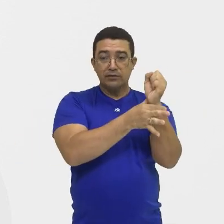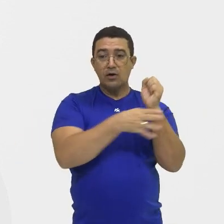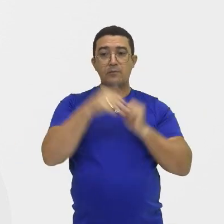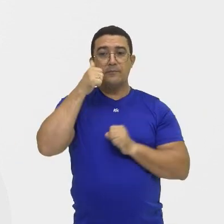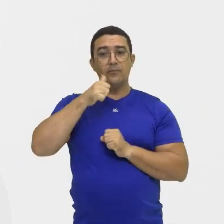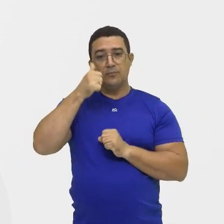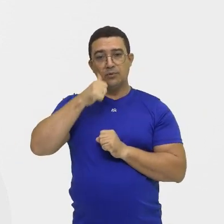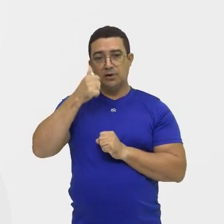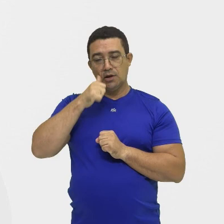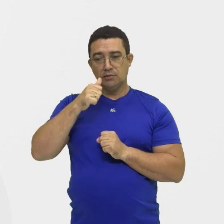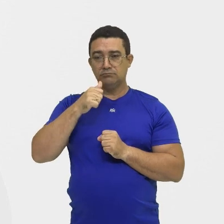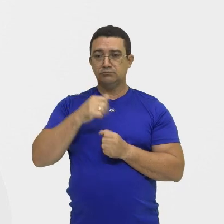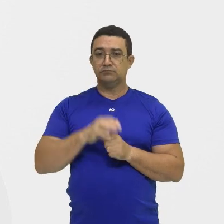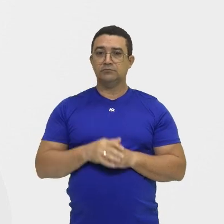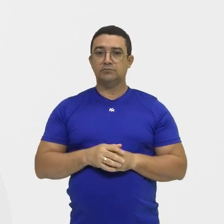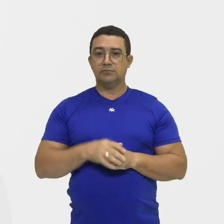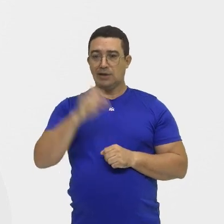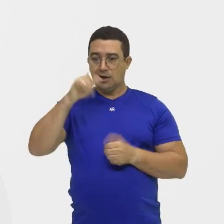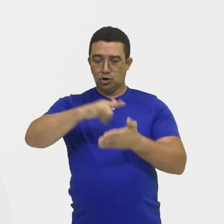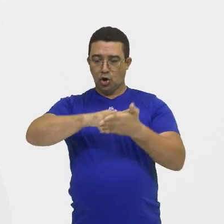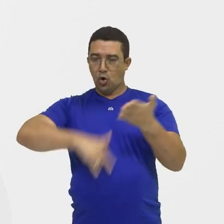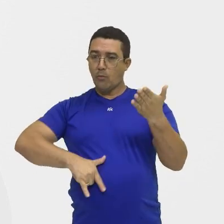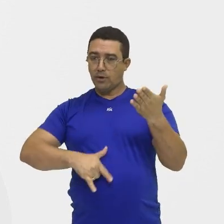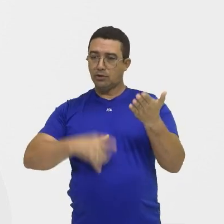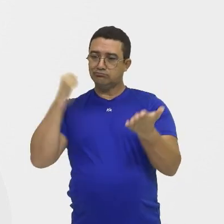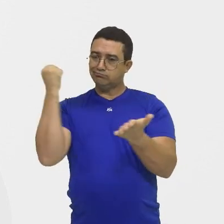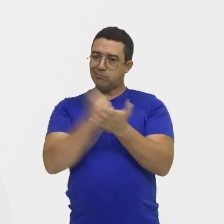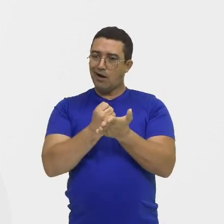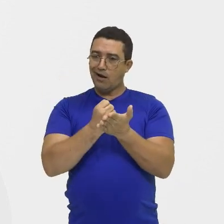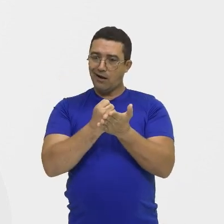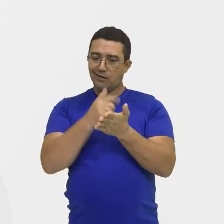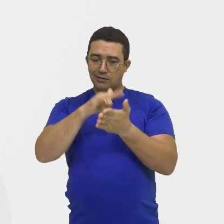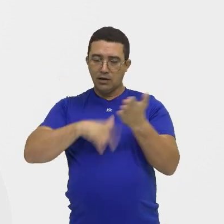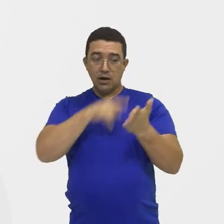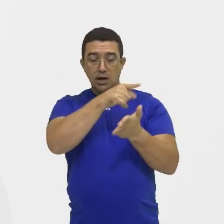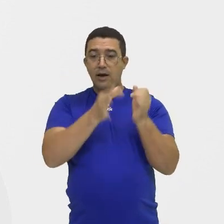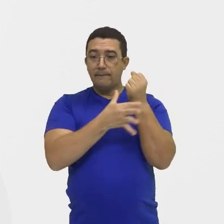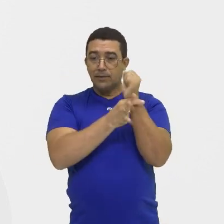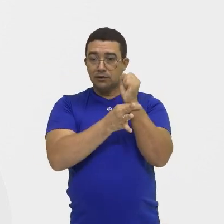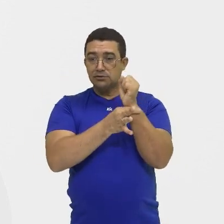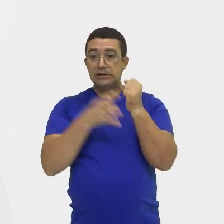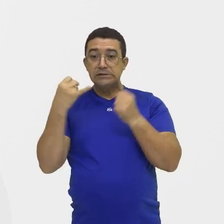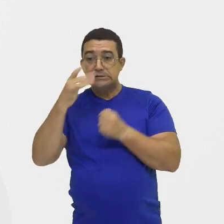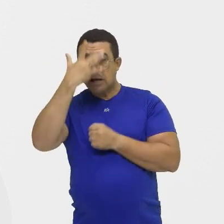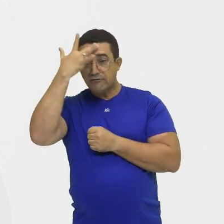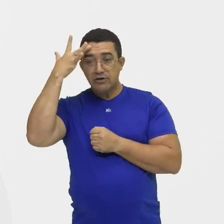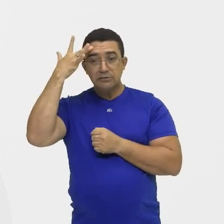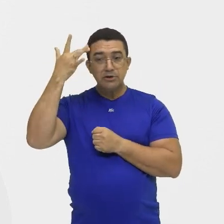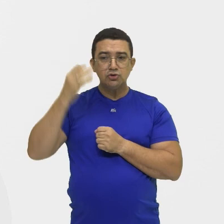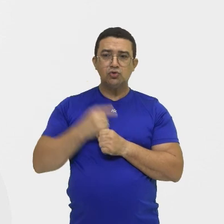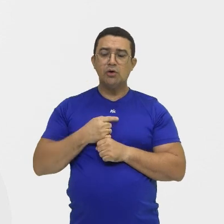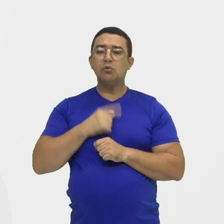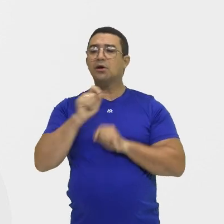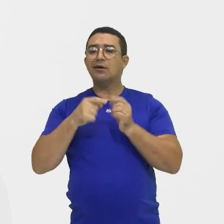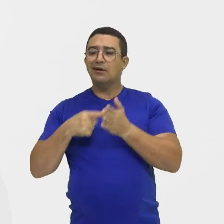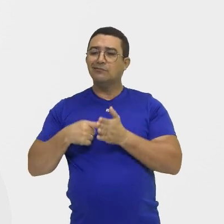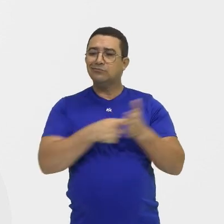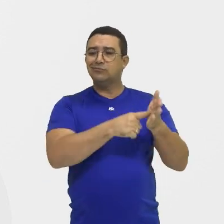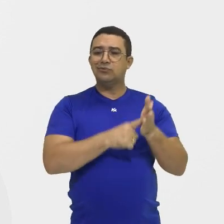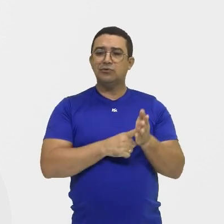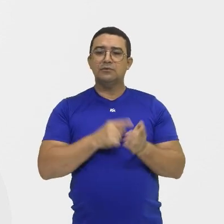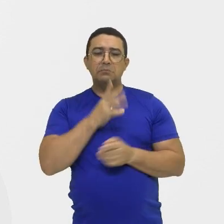Um registro para proteger a mulher que está sofrendo uma ameaça de morte ou de agressão, qualquer que seja a